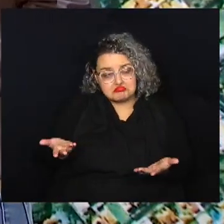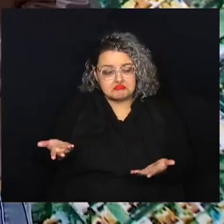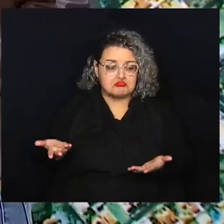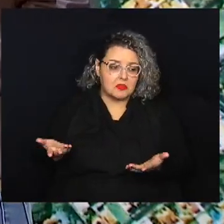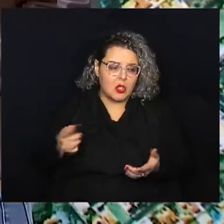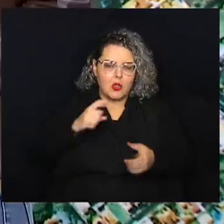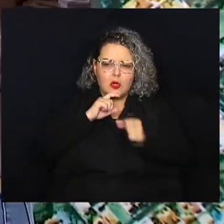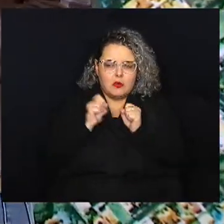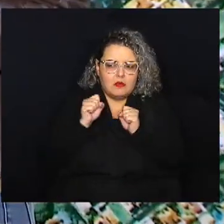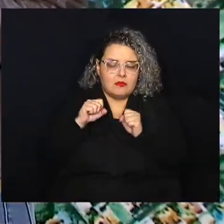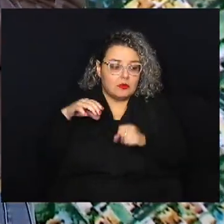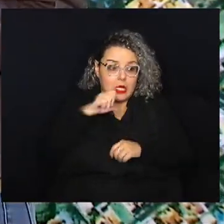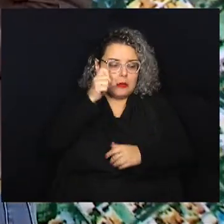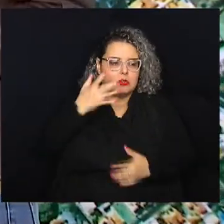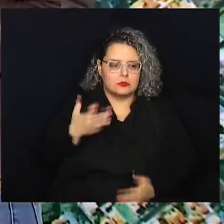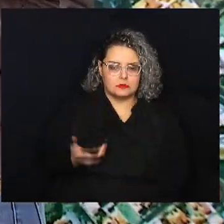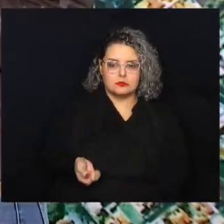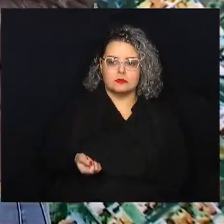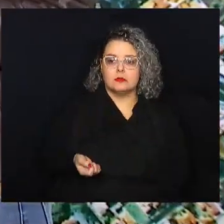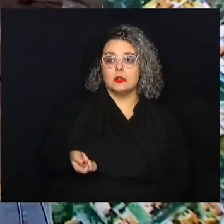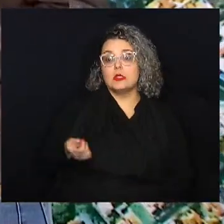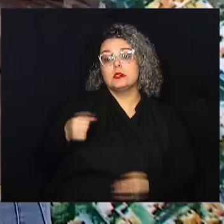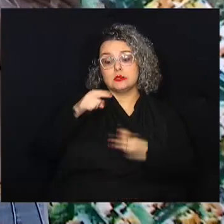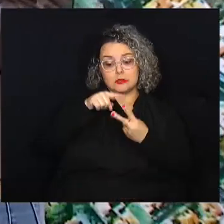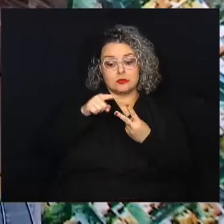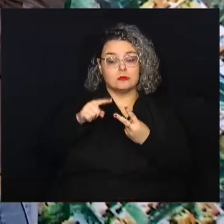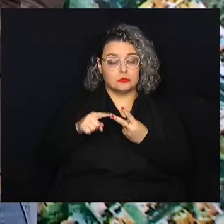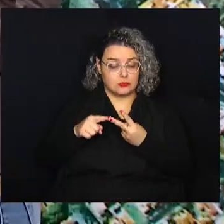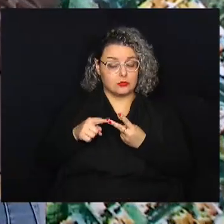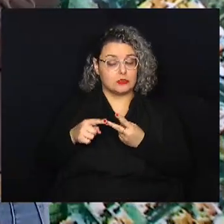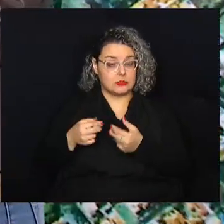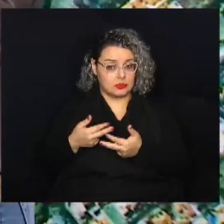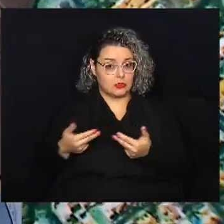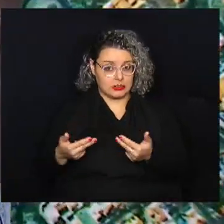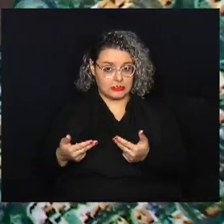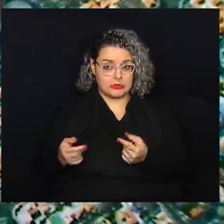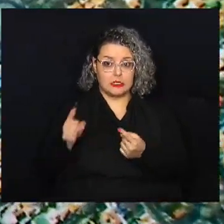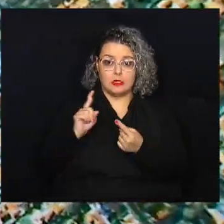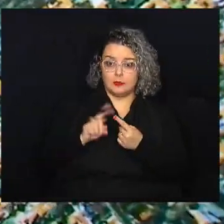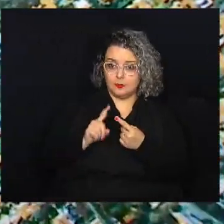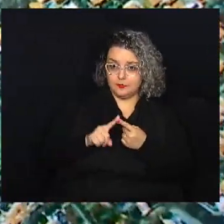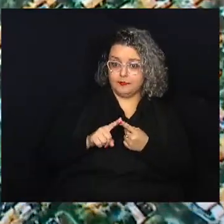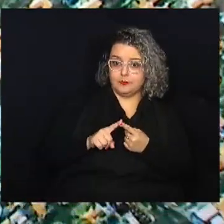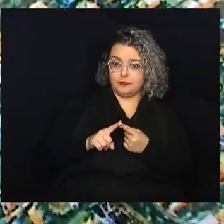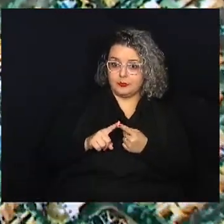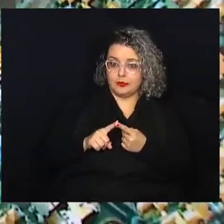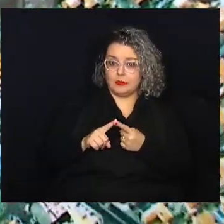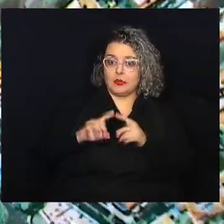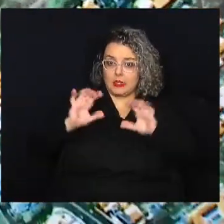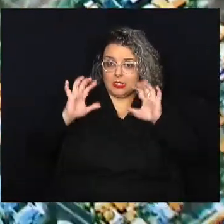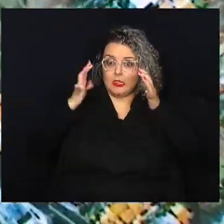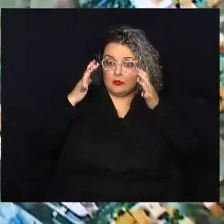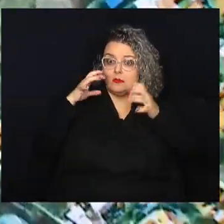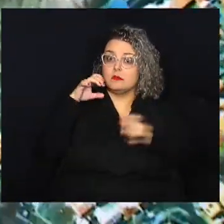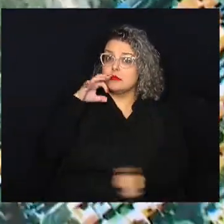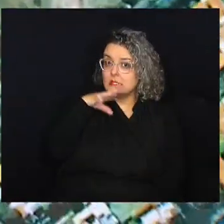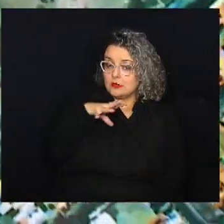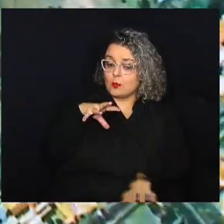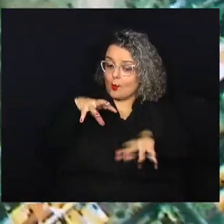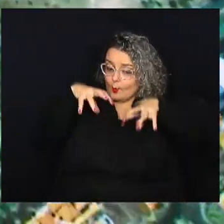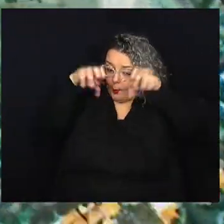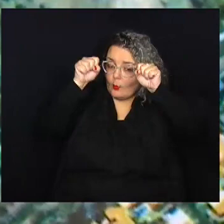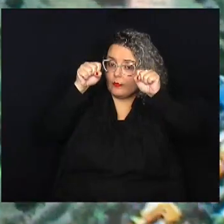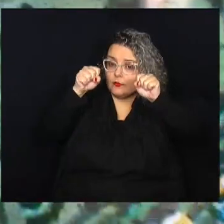frio repentino? São duas questões. Uma é esse tempo mais quente e mais seco, ele